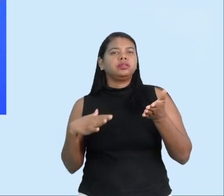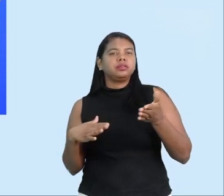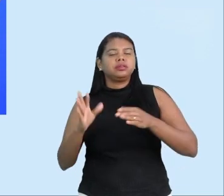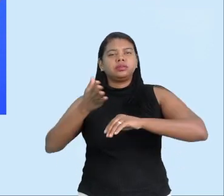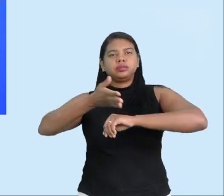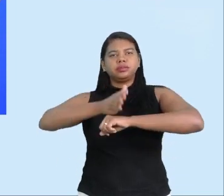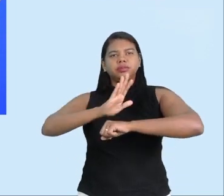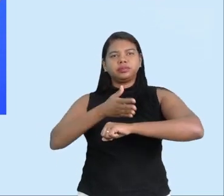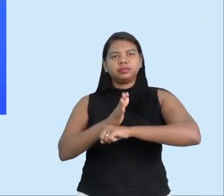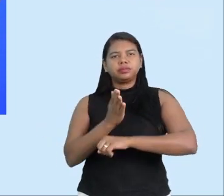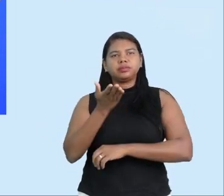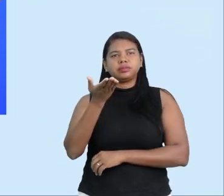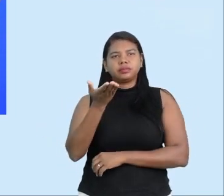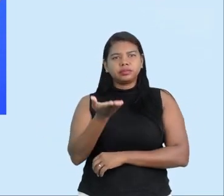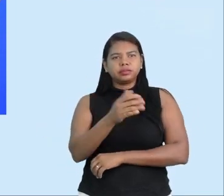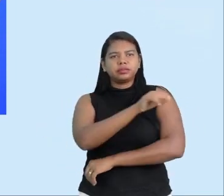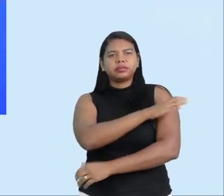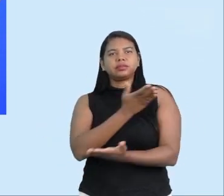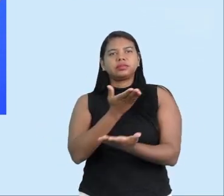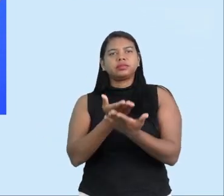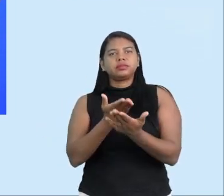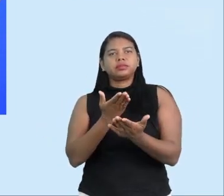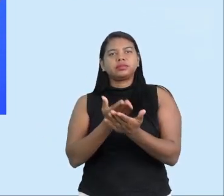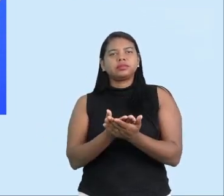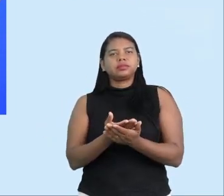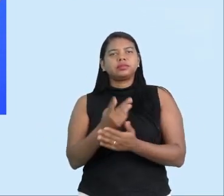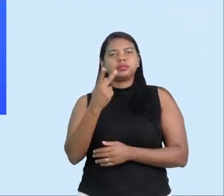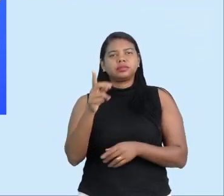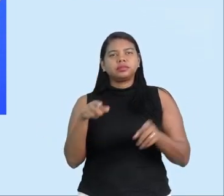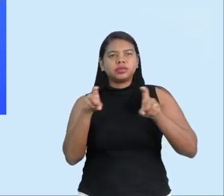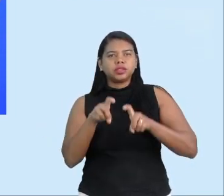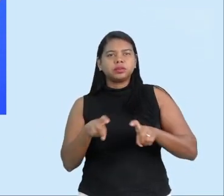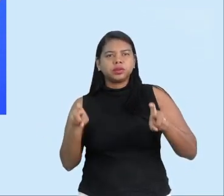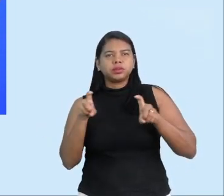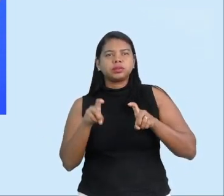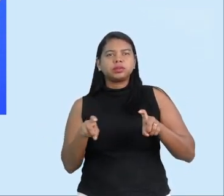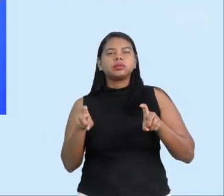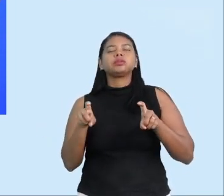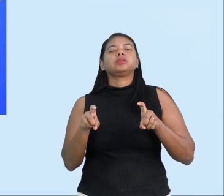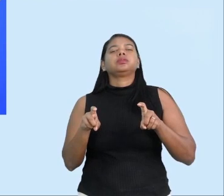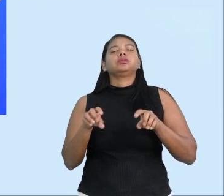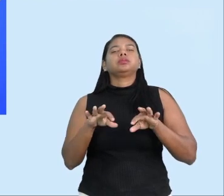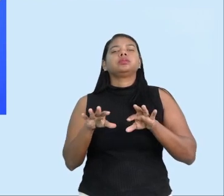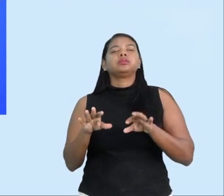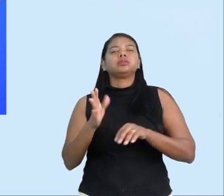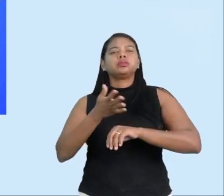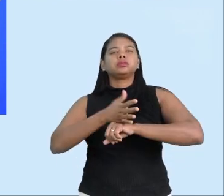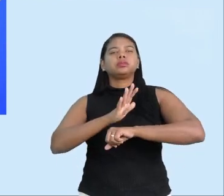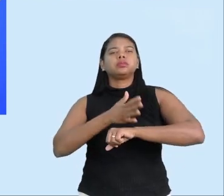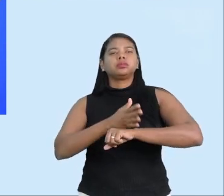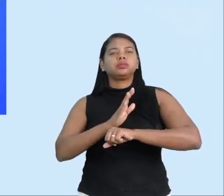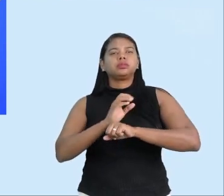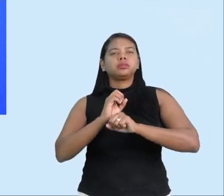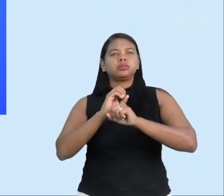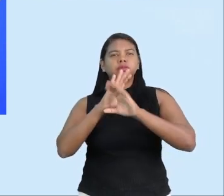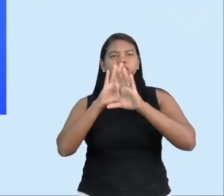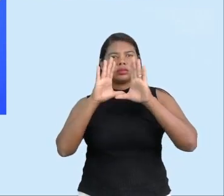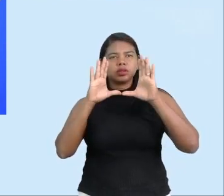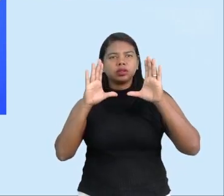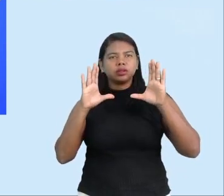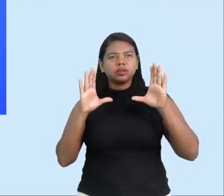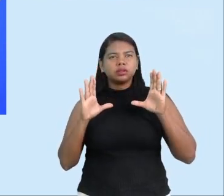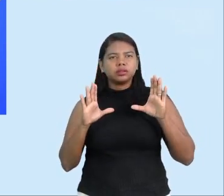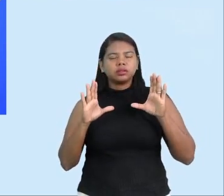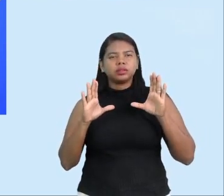vai ter que fazer no seu computador ou no computador do Polo. Vamos treinar como clarear os dentes de